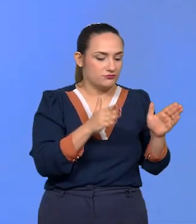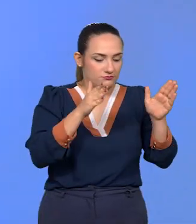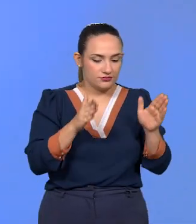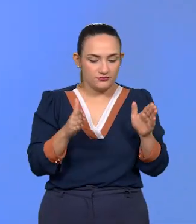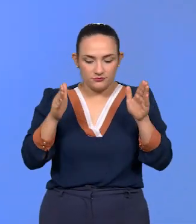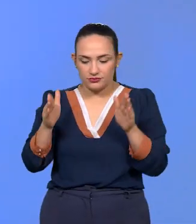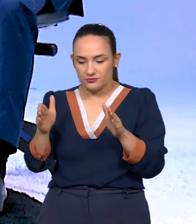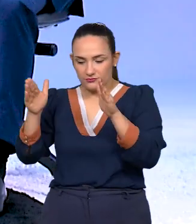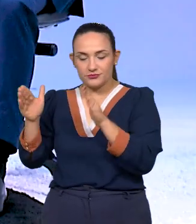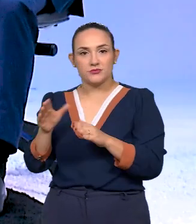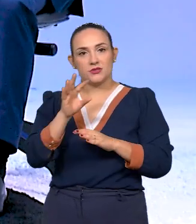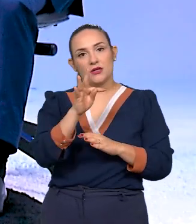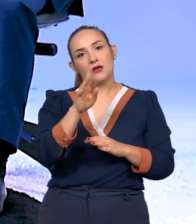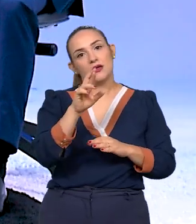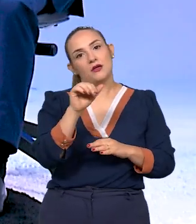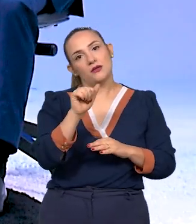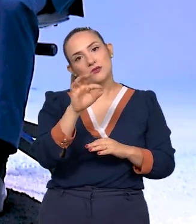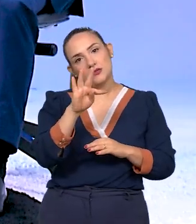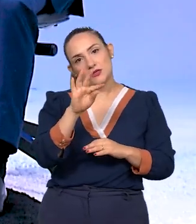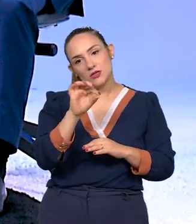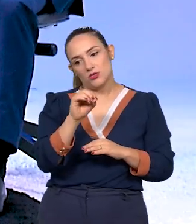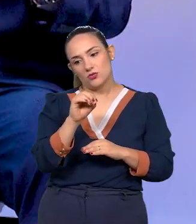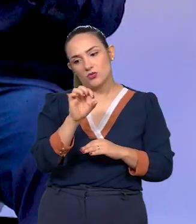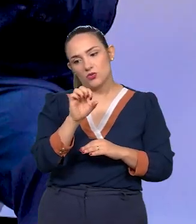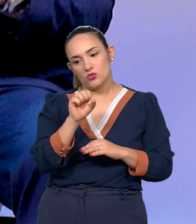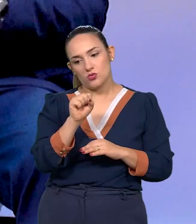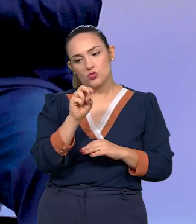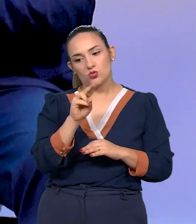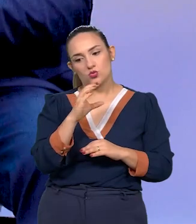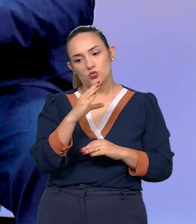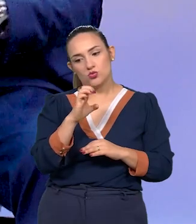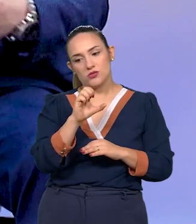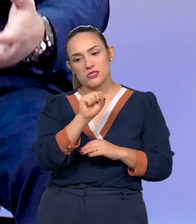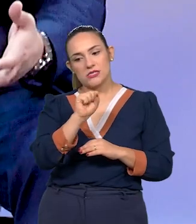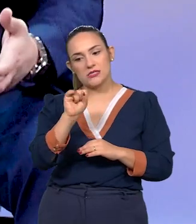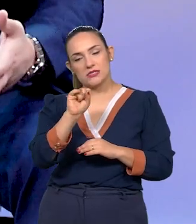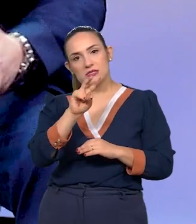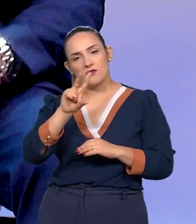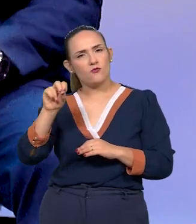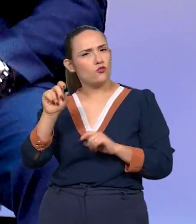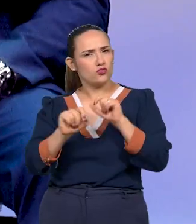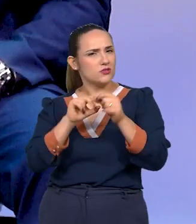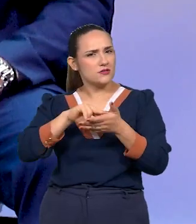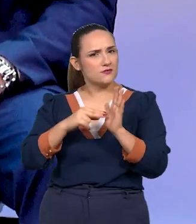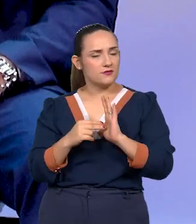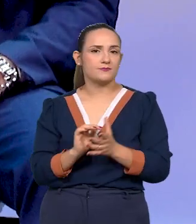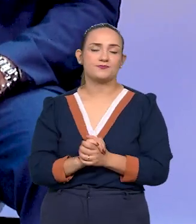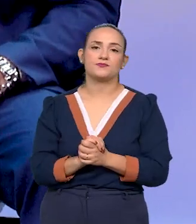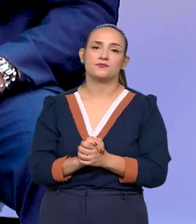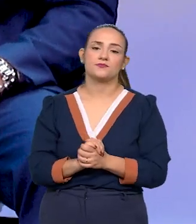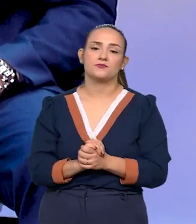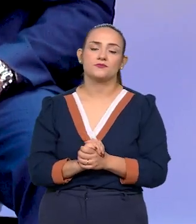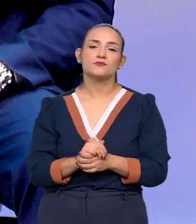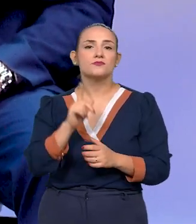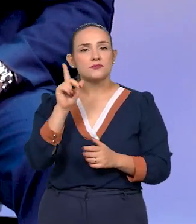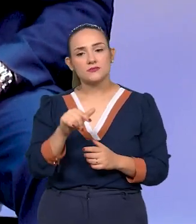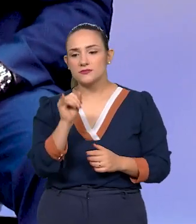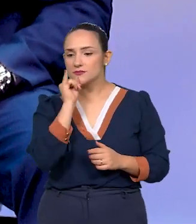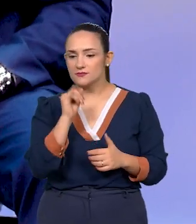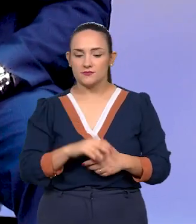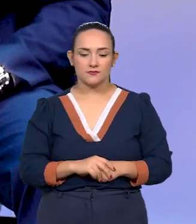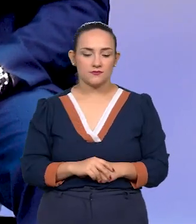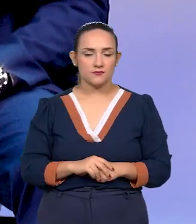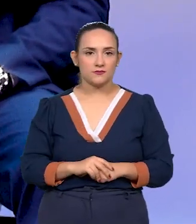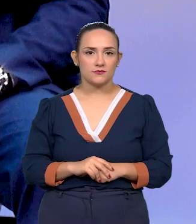Trato sucessivo? Trato sucessivo. O que seria isso? Vamos lá, o que é uma relação de trato sucessivo? É uma relação que se